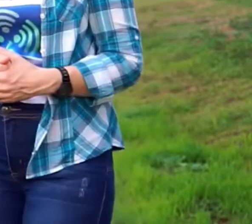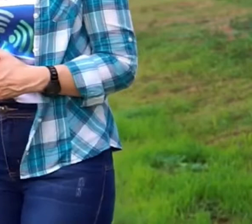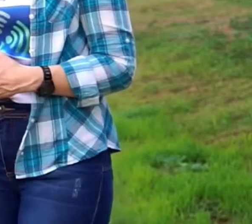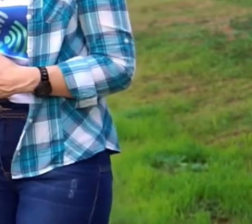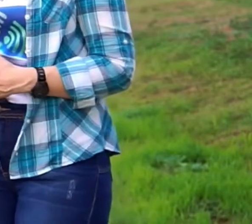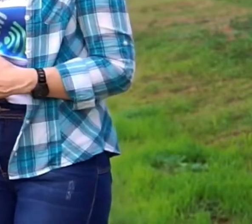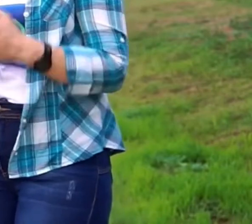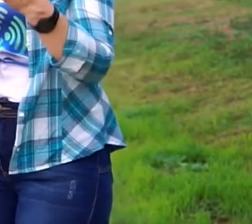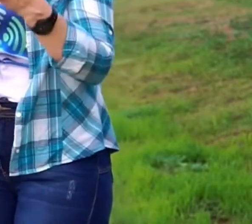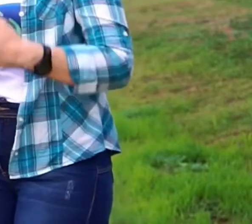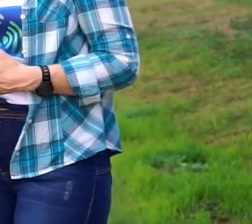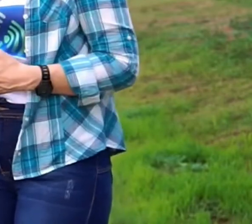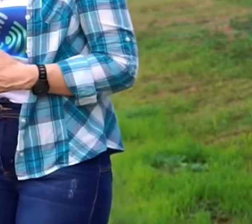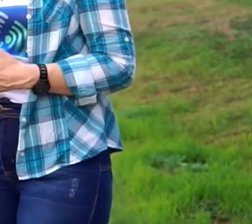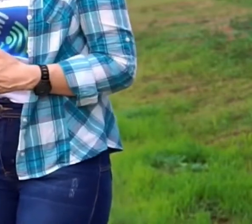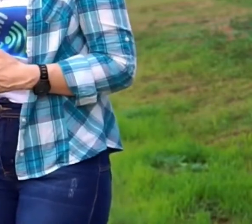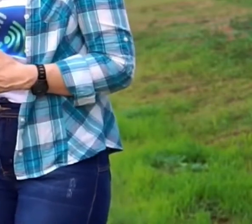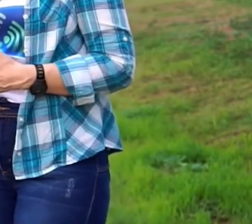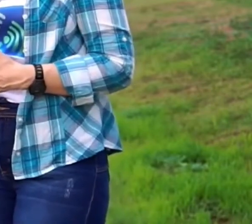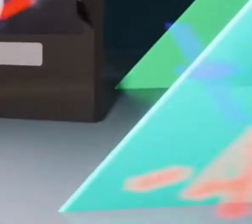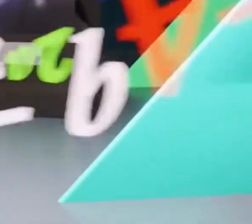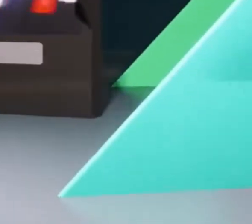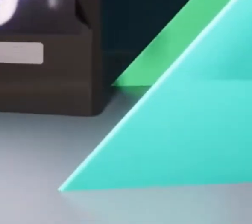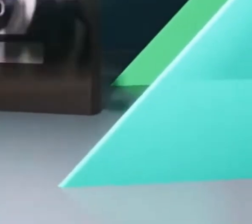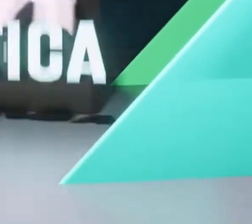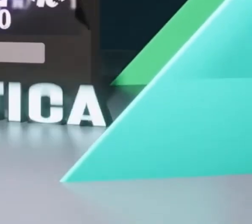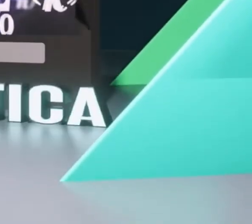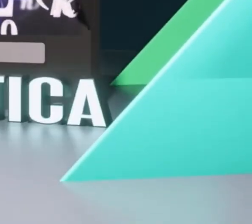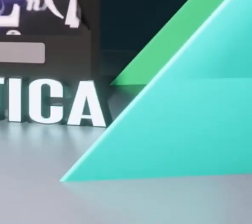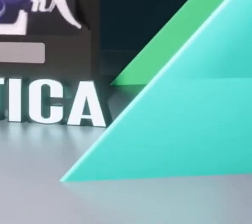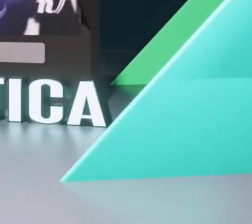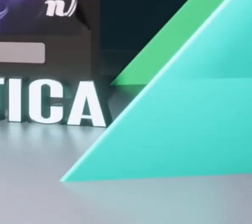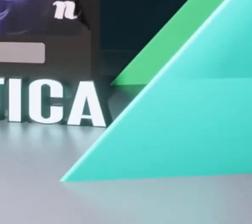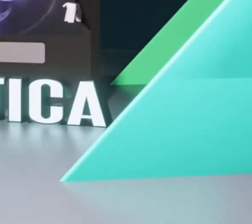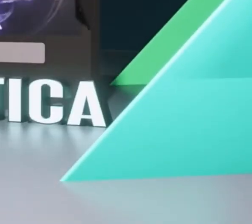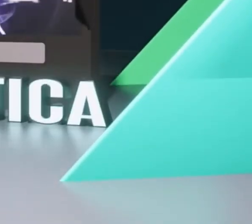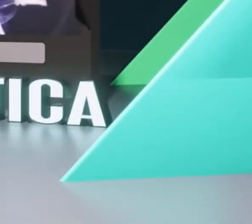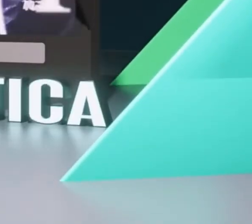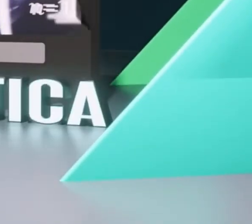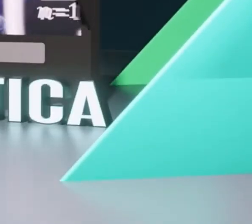a outra dimensão. Vamos calcular na aula.